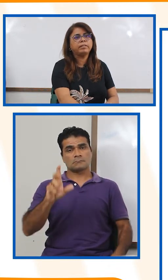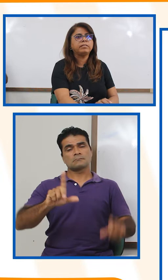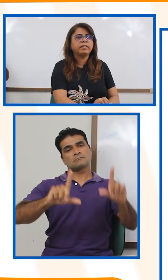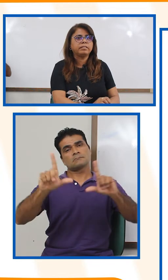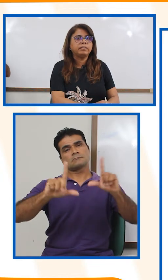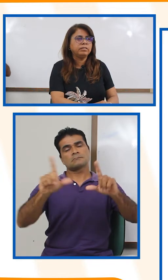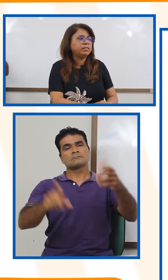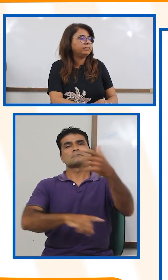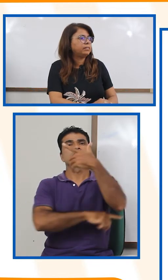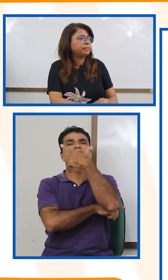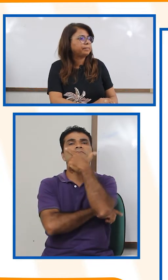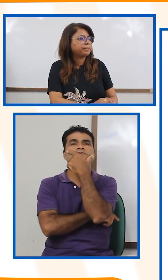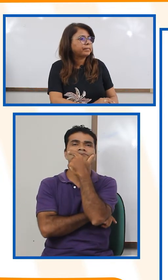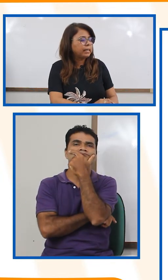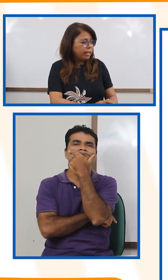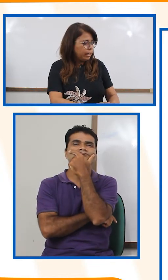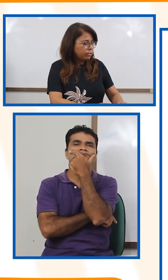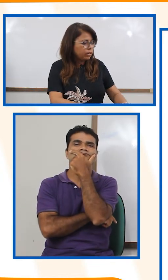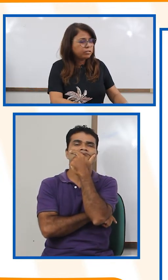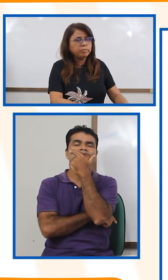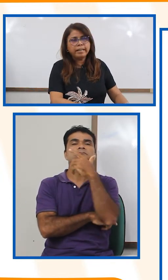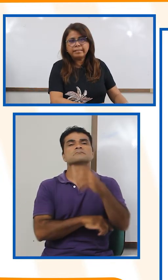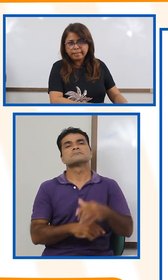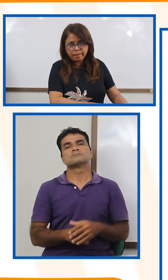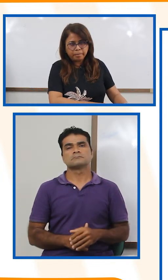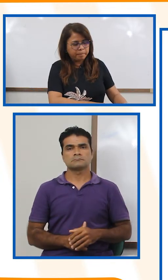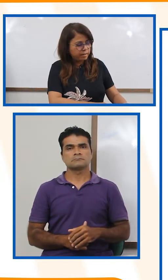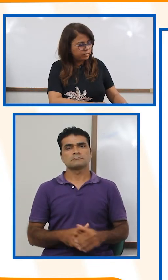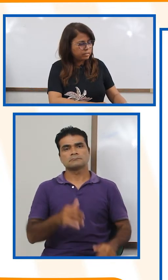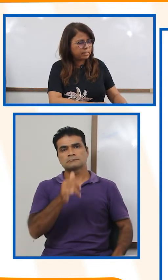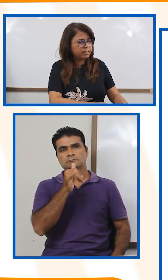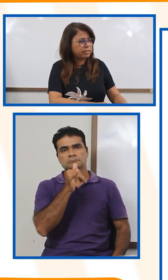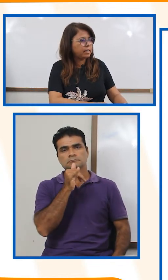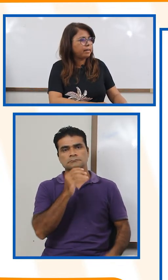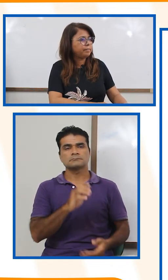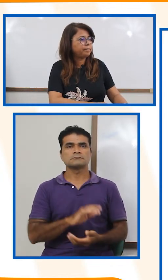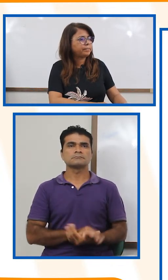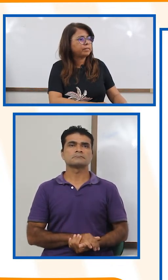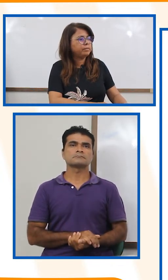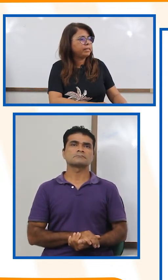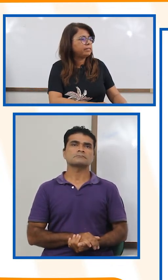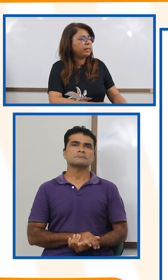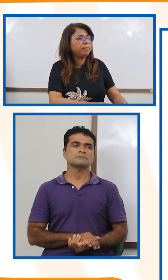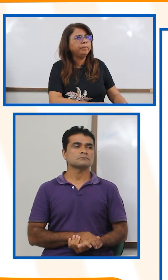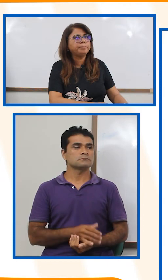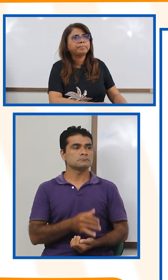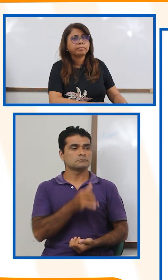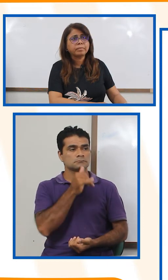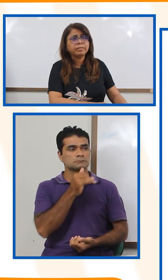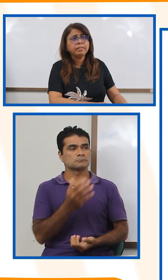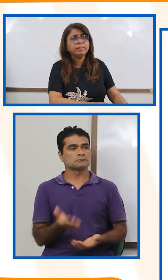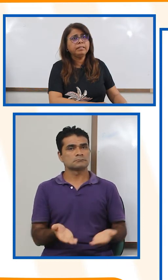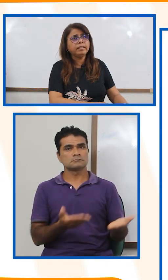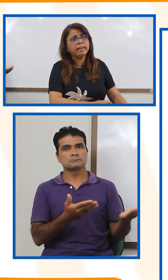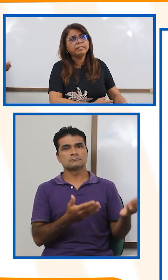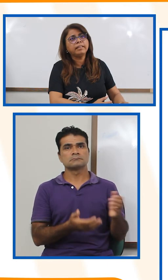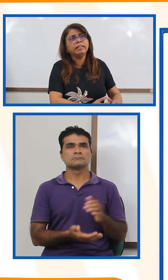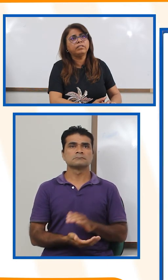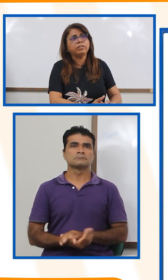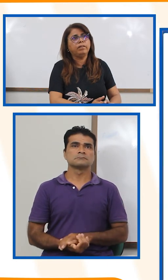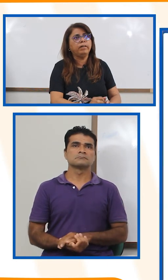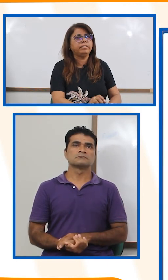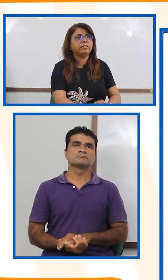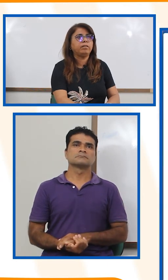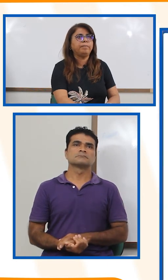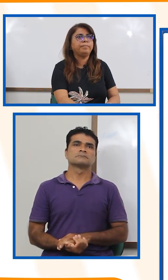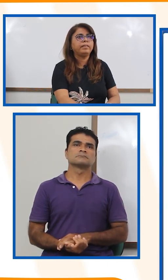a respeito desta notícia. Eu trouxe um exemplo para vocês, tá? Um exemplo